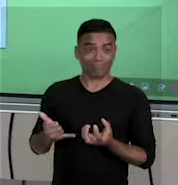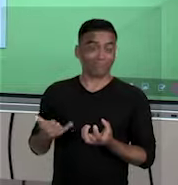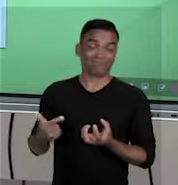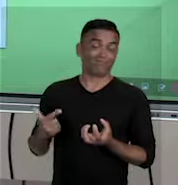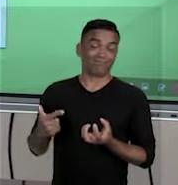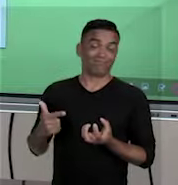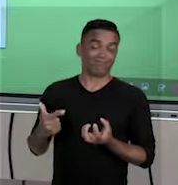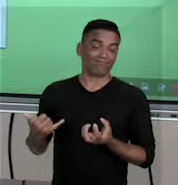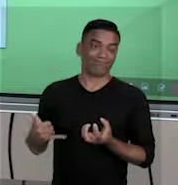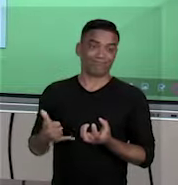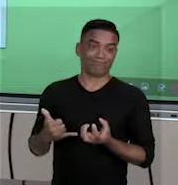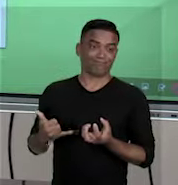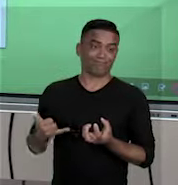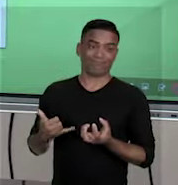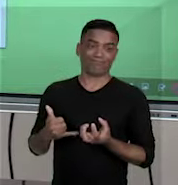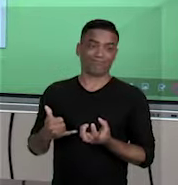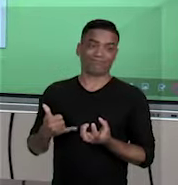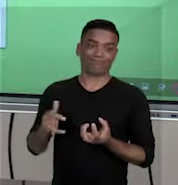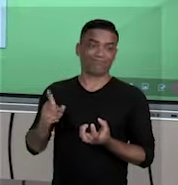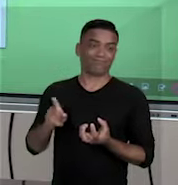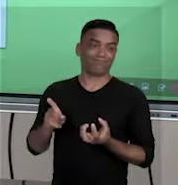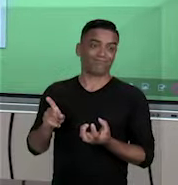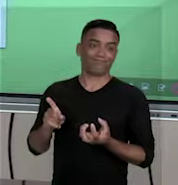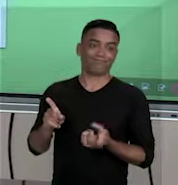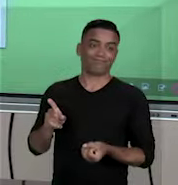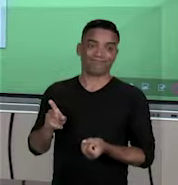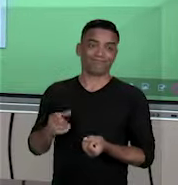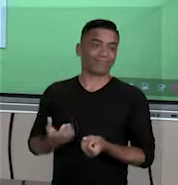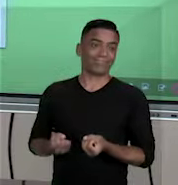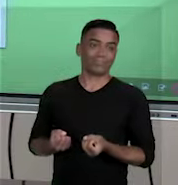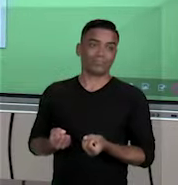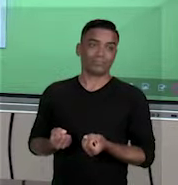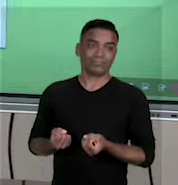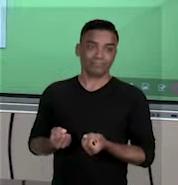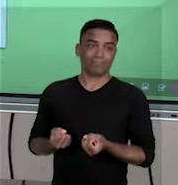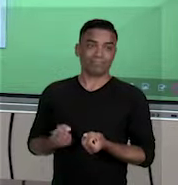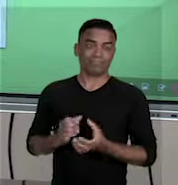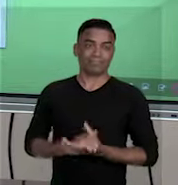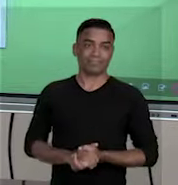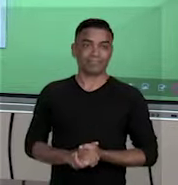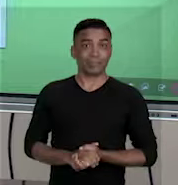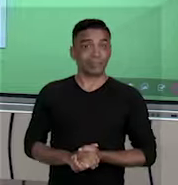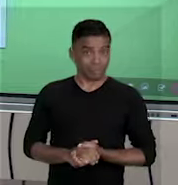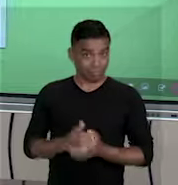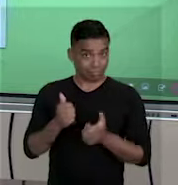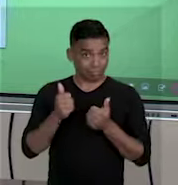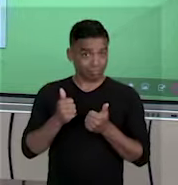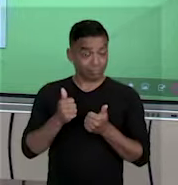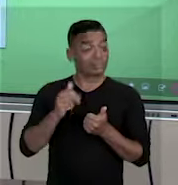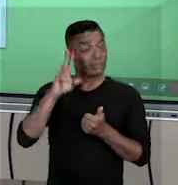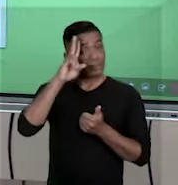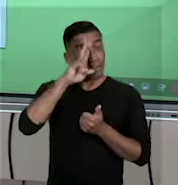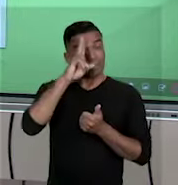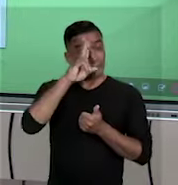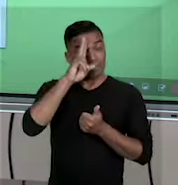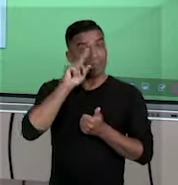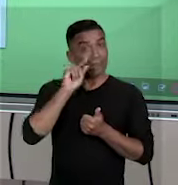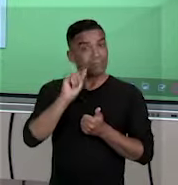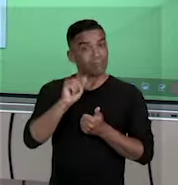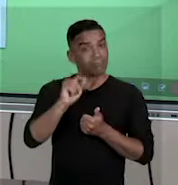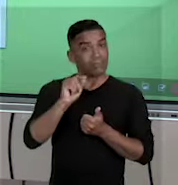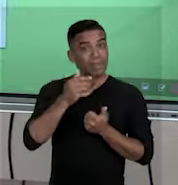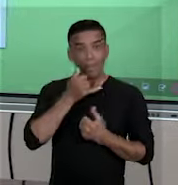elétrica, não permitindo que a outra lâmpada acenda, beleza? Lembrando que a